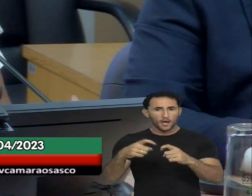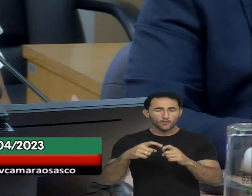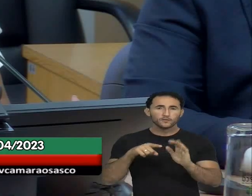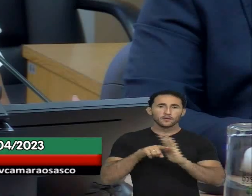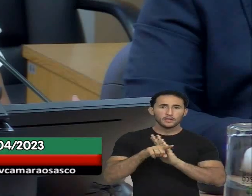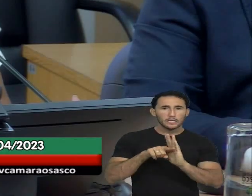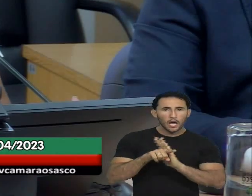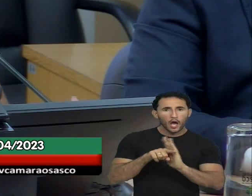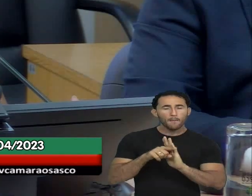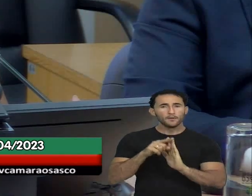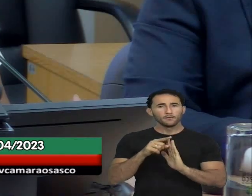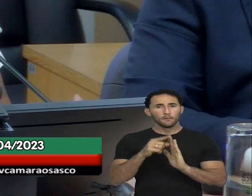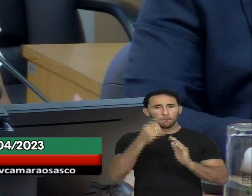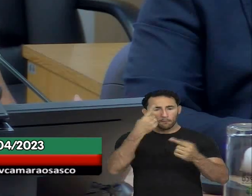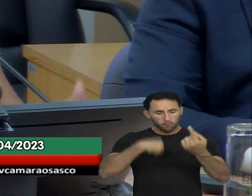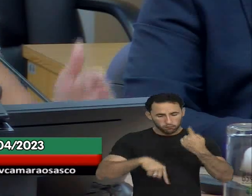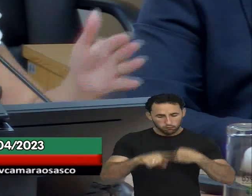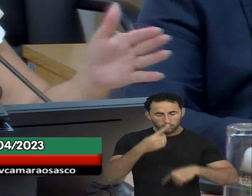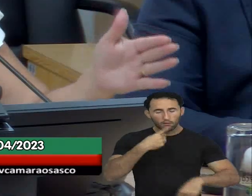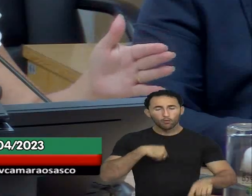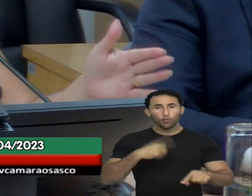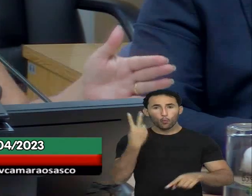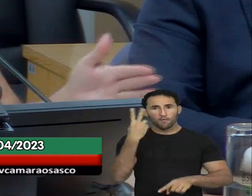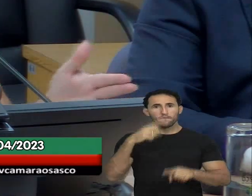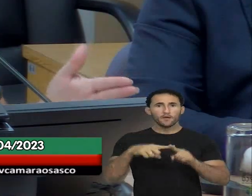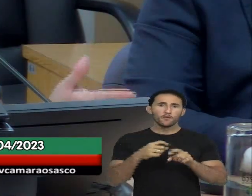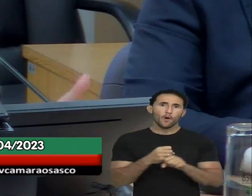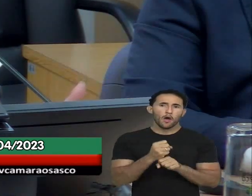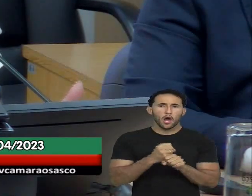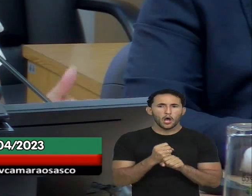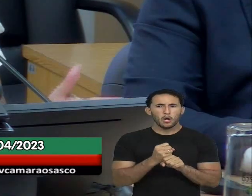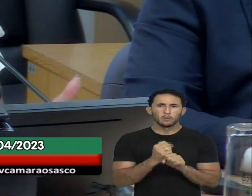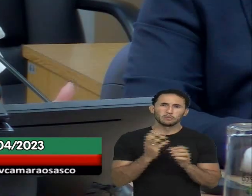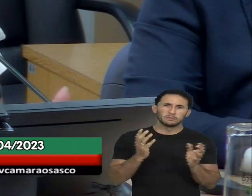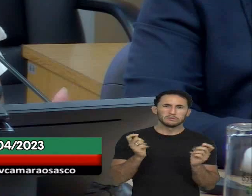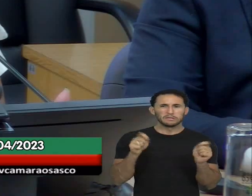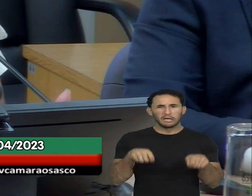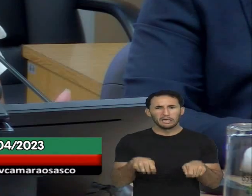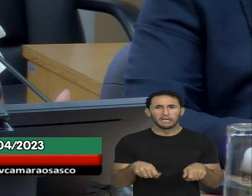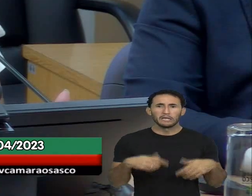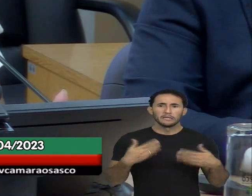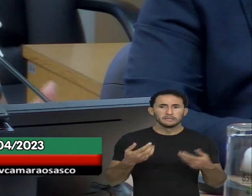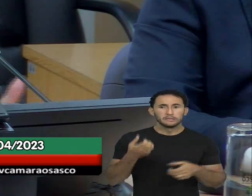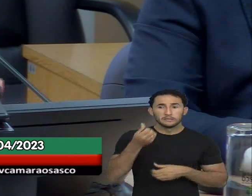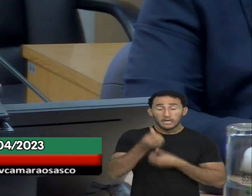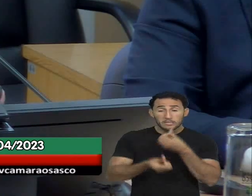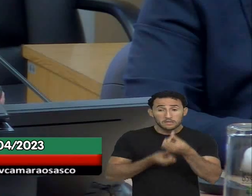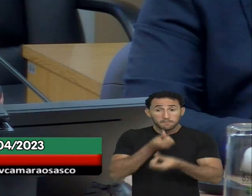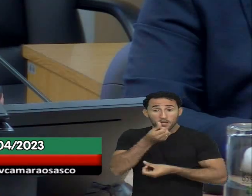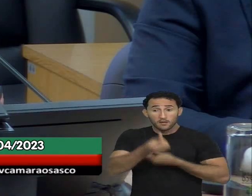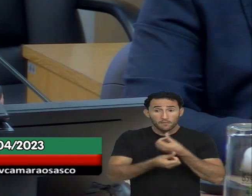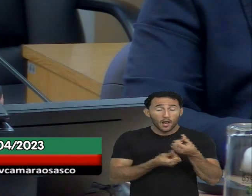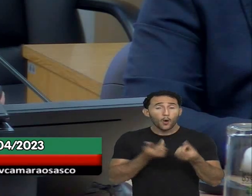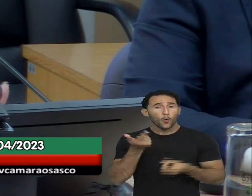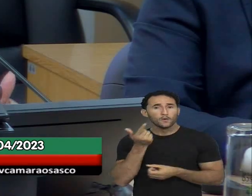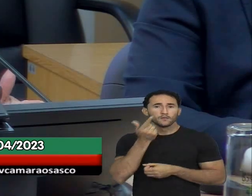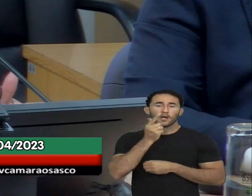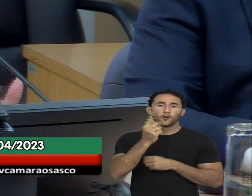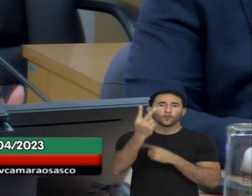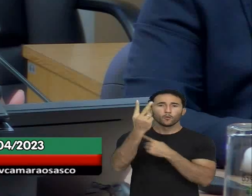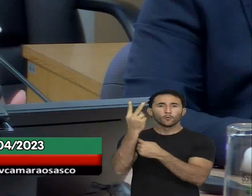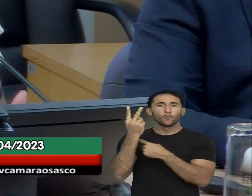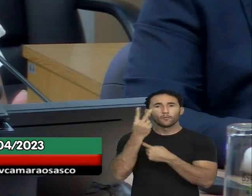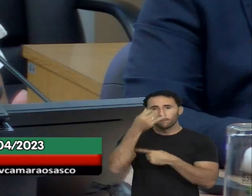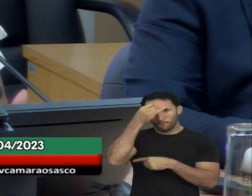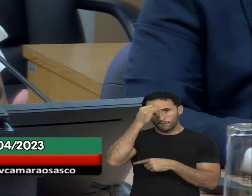exames, realiza 2 vezes por ano, acredito, vou falar 2 vezes por ano, em 6 meses, ela tem uma prevenção e ela pode